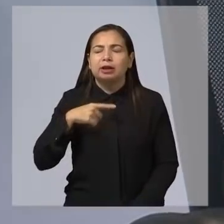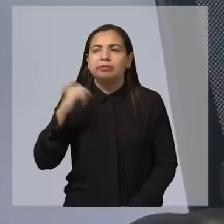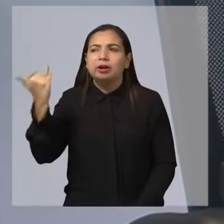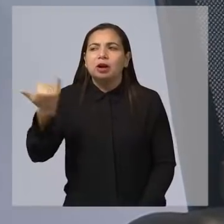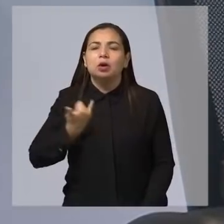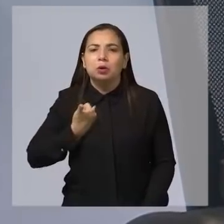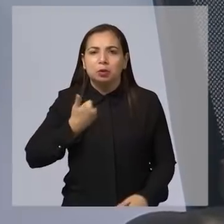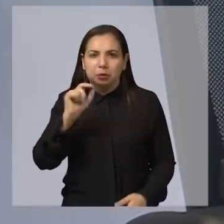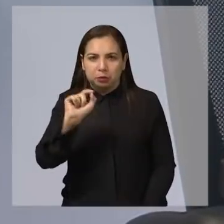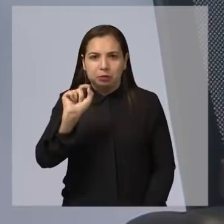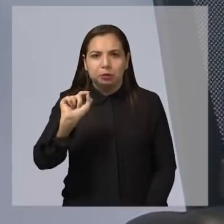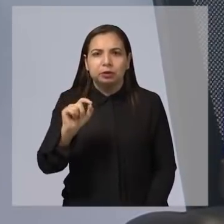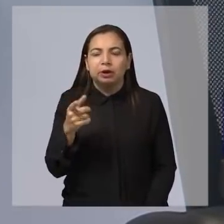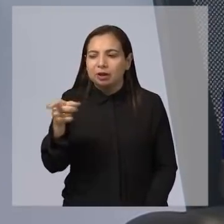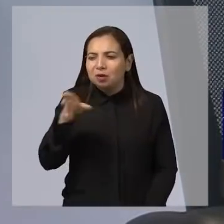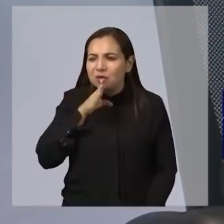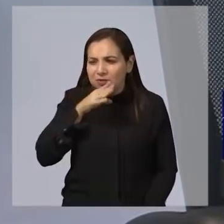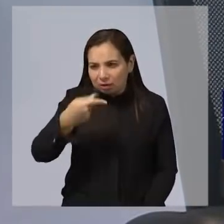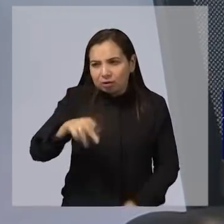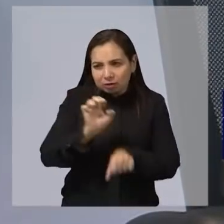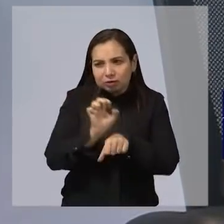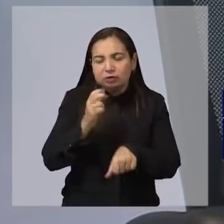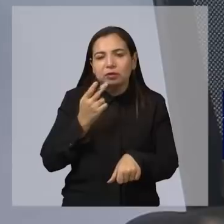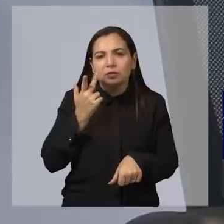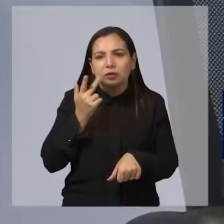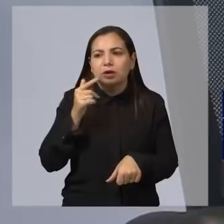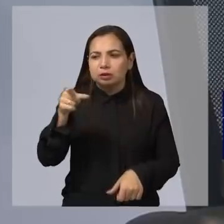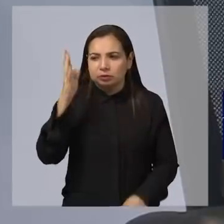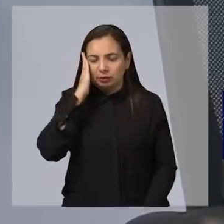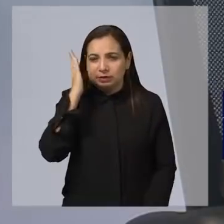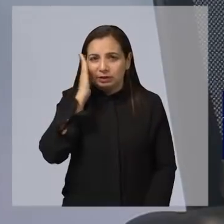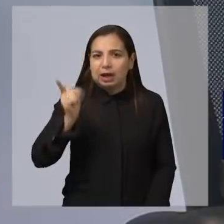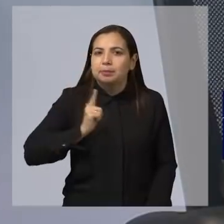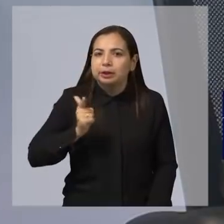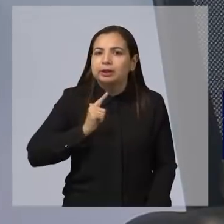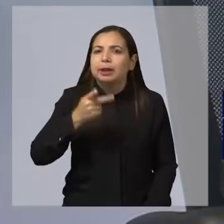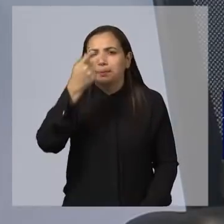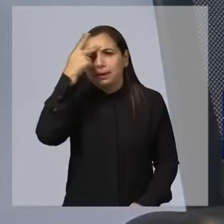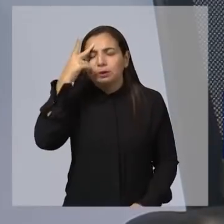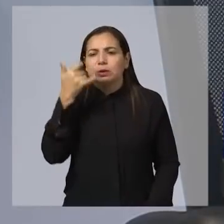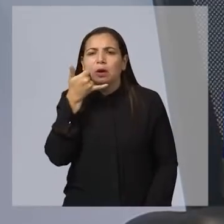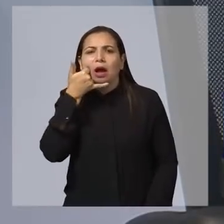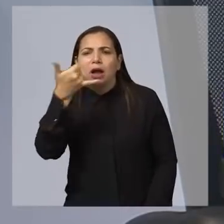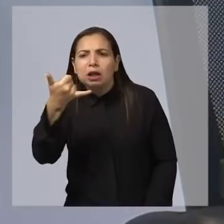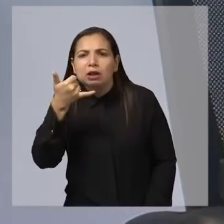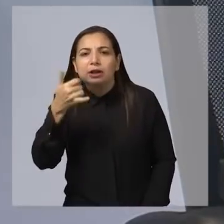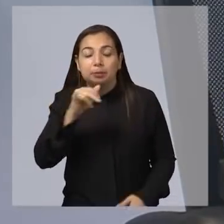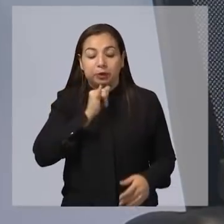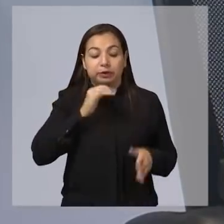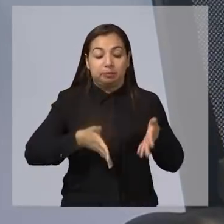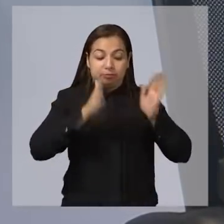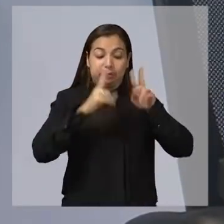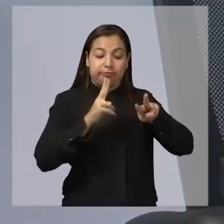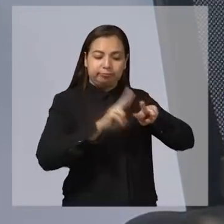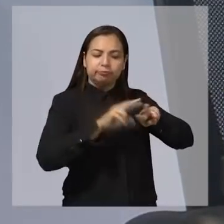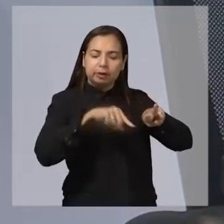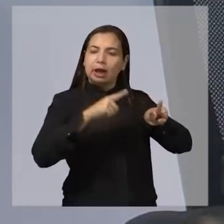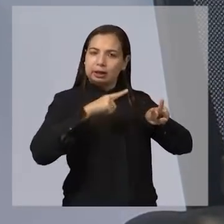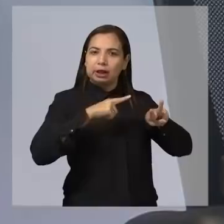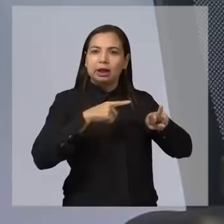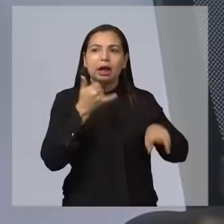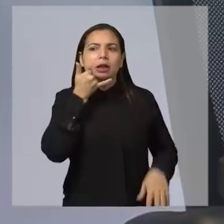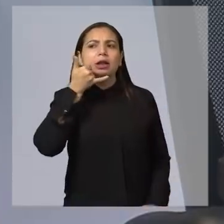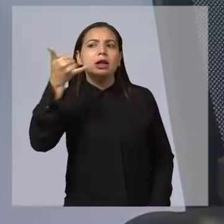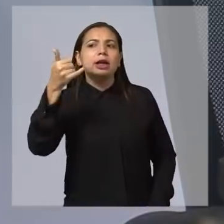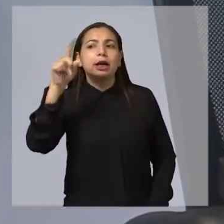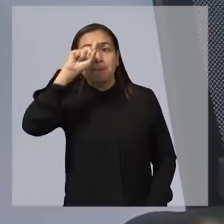e o senhor deve conhecer aqui. Aqui tem um grande índice de extorsão. Né? Ou seja, de dentro da cadeia, a pessoa ameaça, vai lá buscar